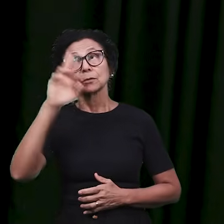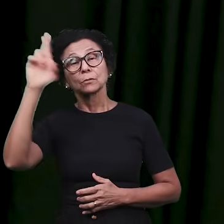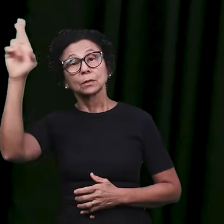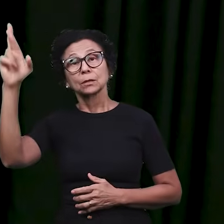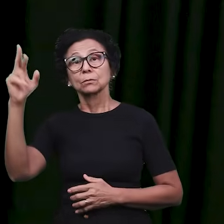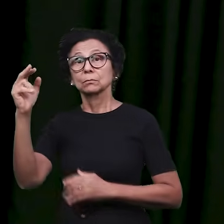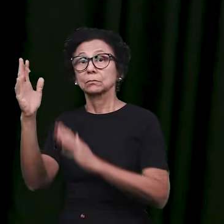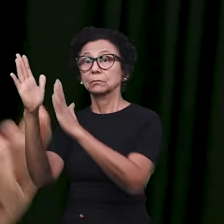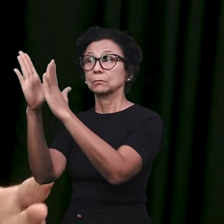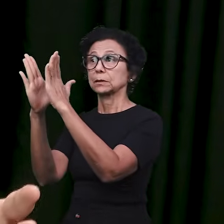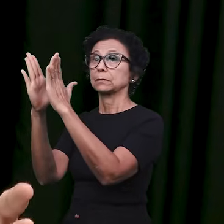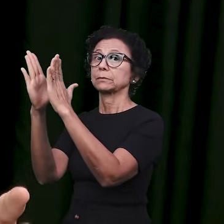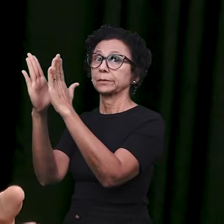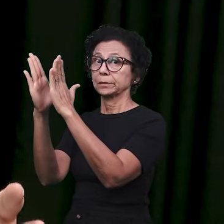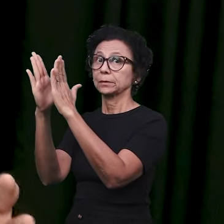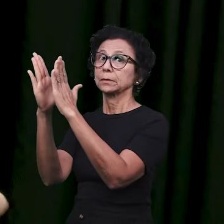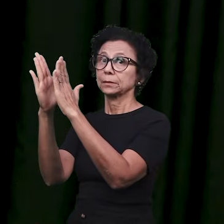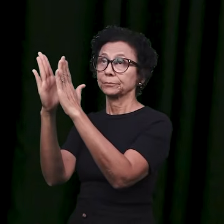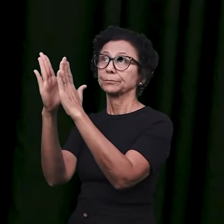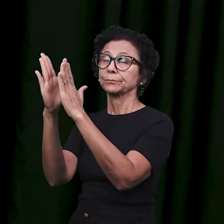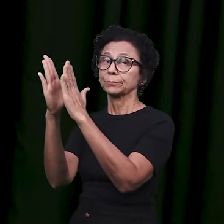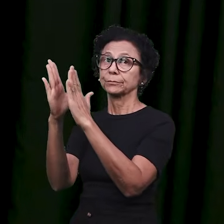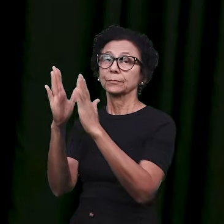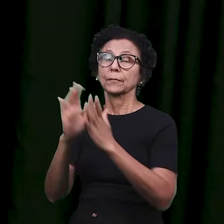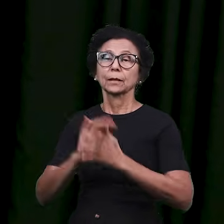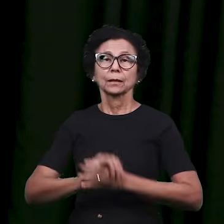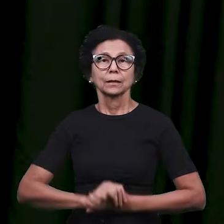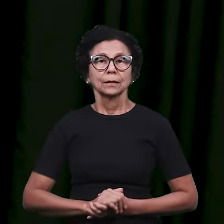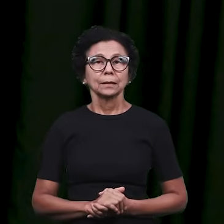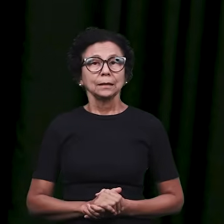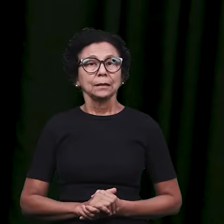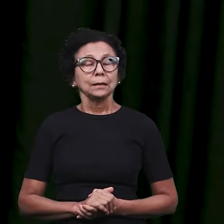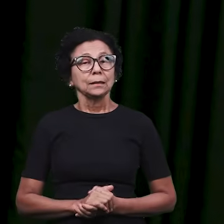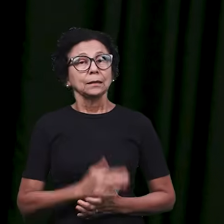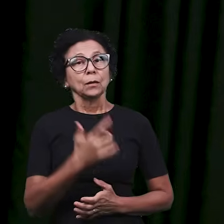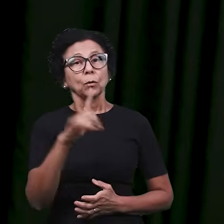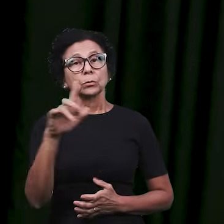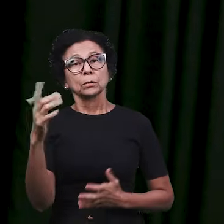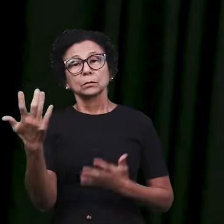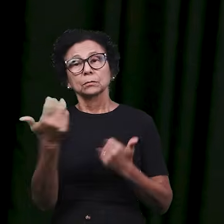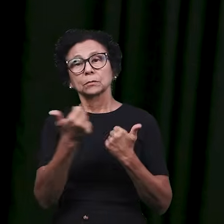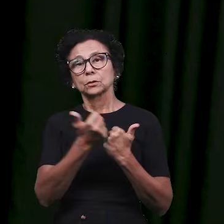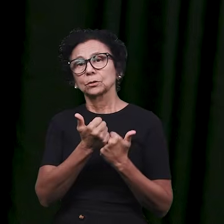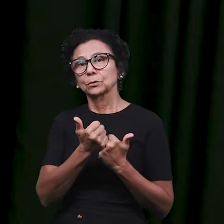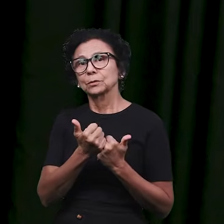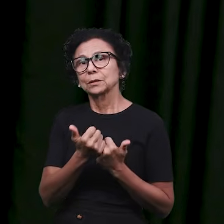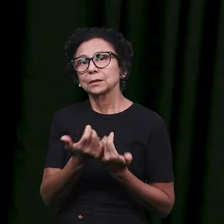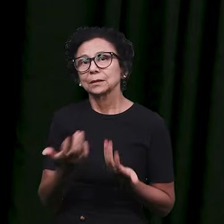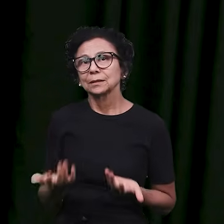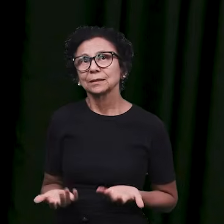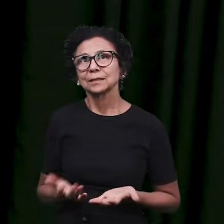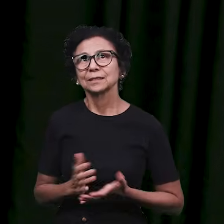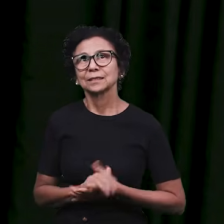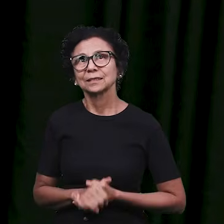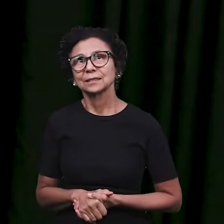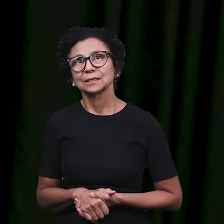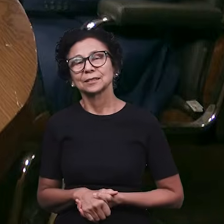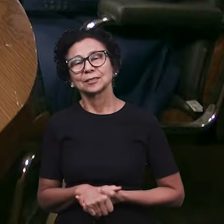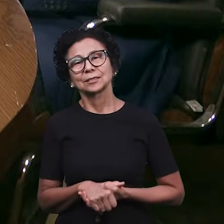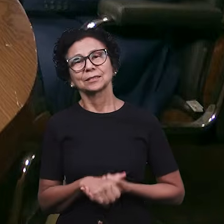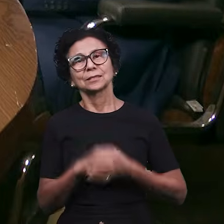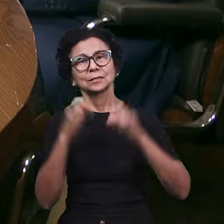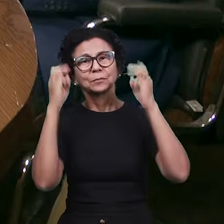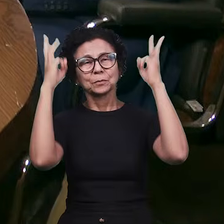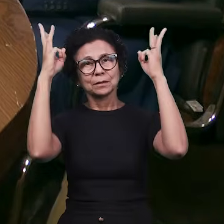fase, um sucessor, mas imagina, pastor Diniz, Moisés ali, nesse momento tão importante, né? Tão especial.